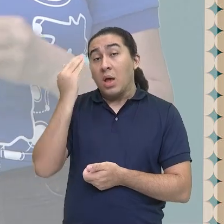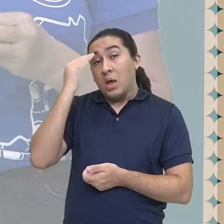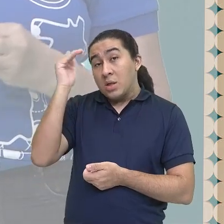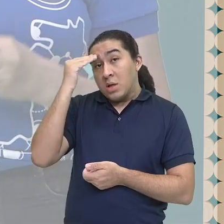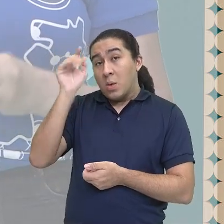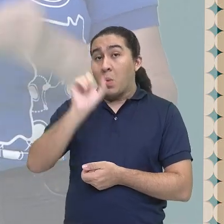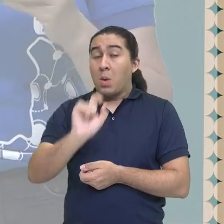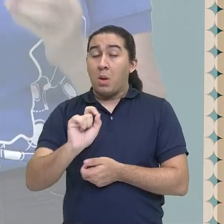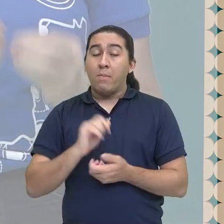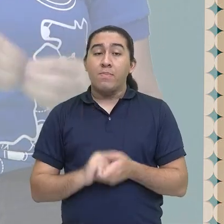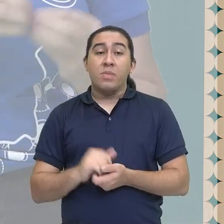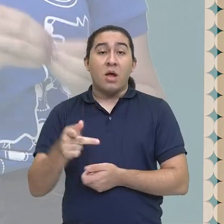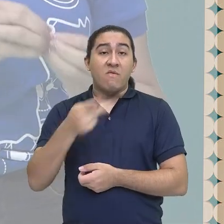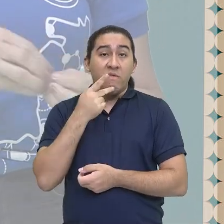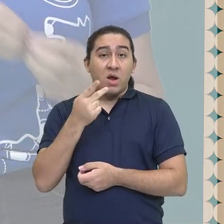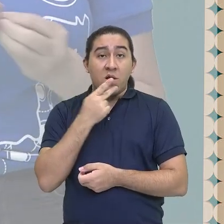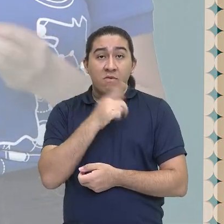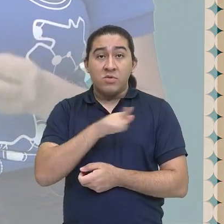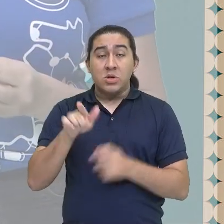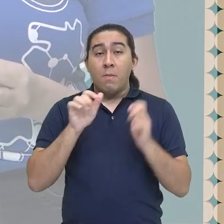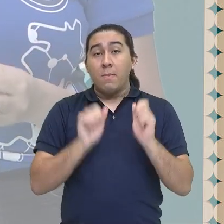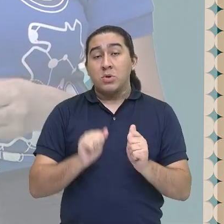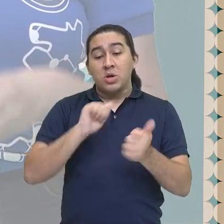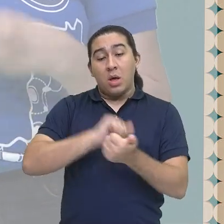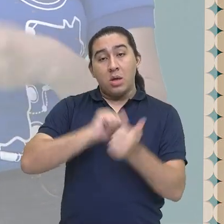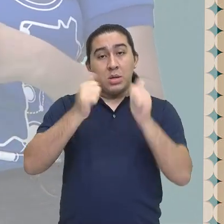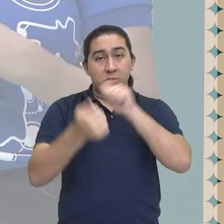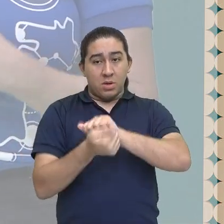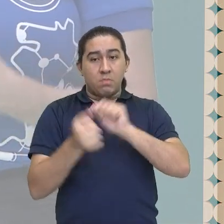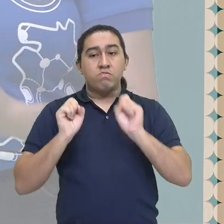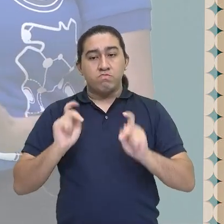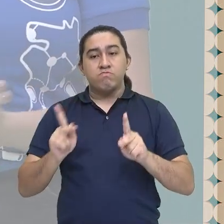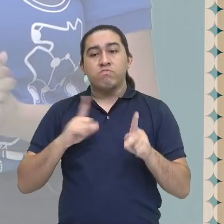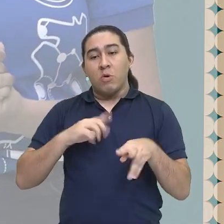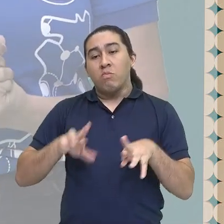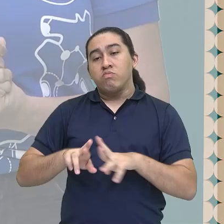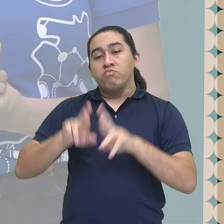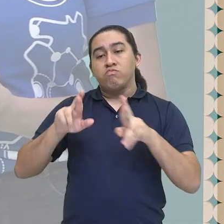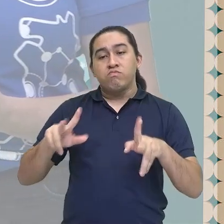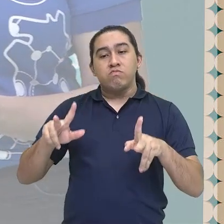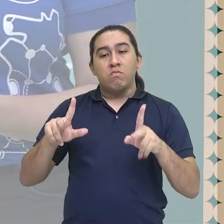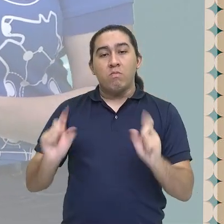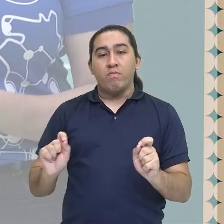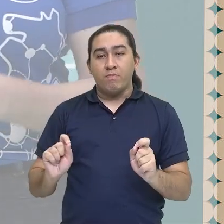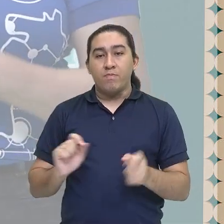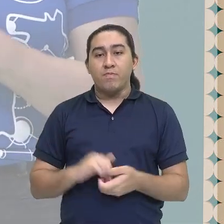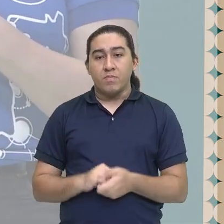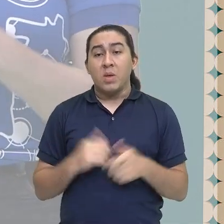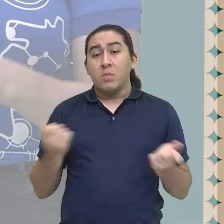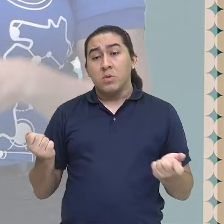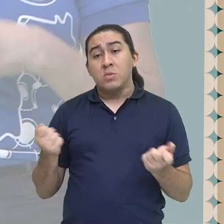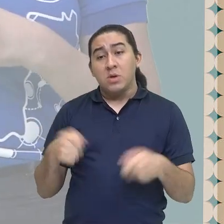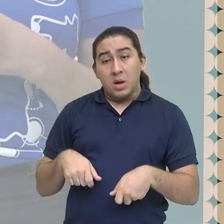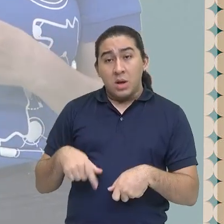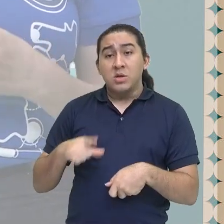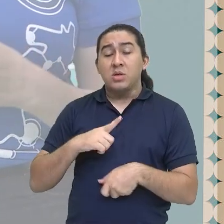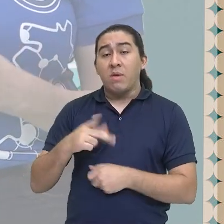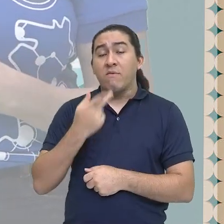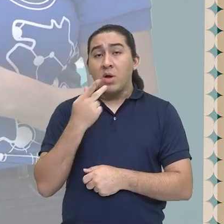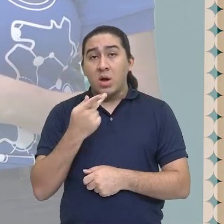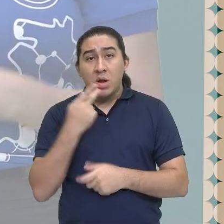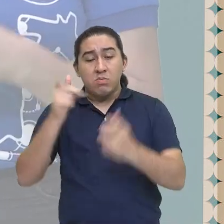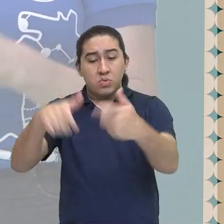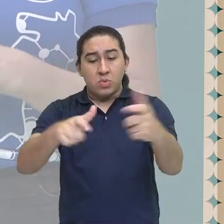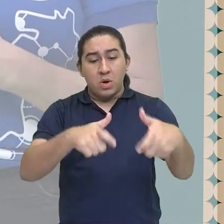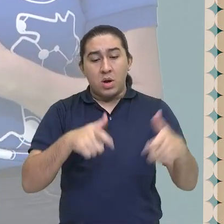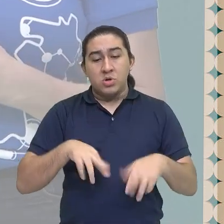que a fala você pode adequar nas diferentes modos, nos diferentes